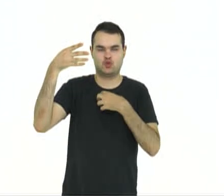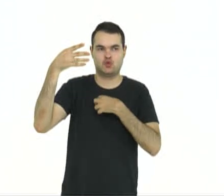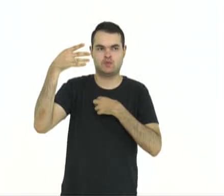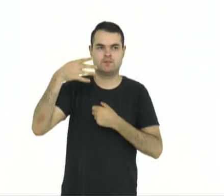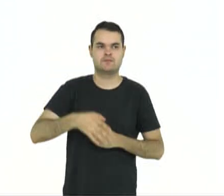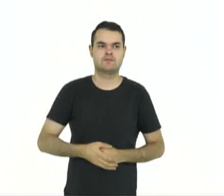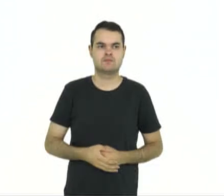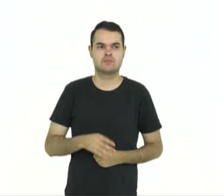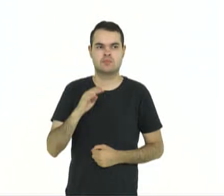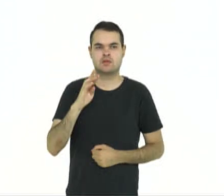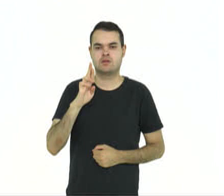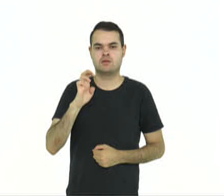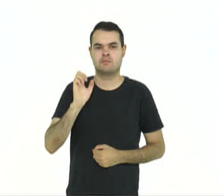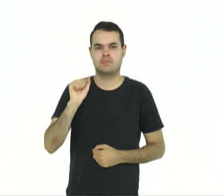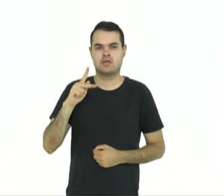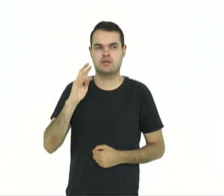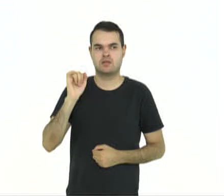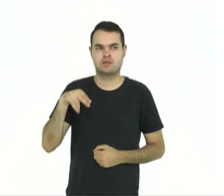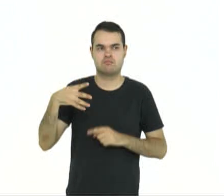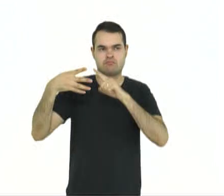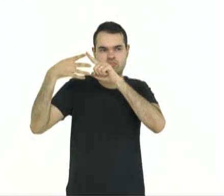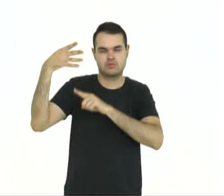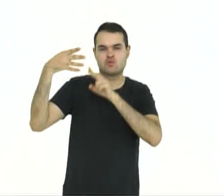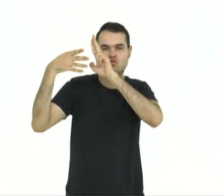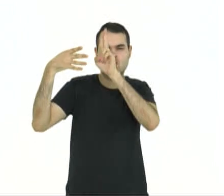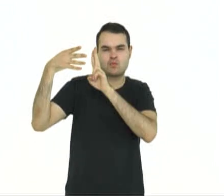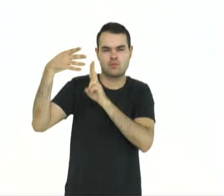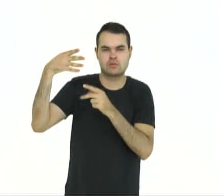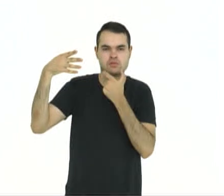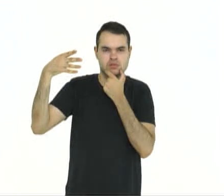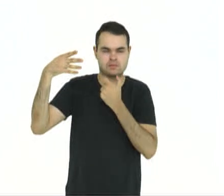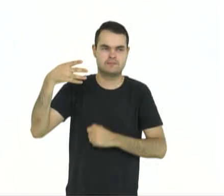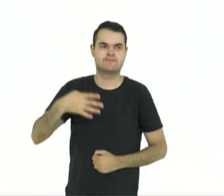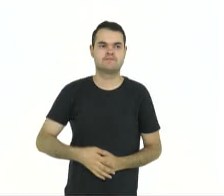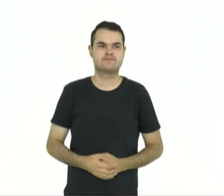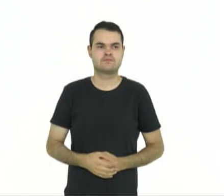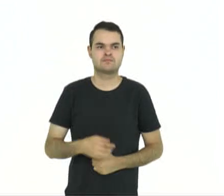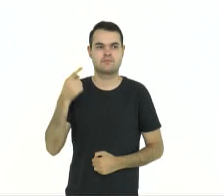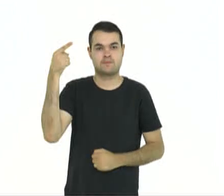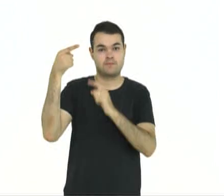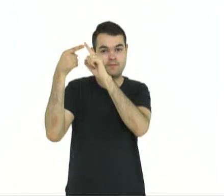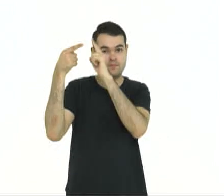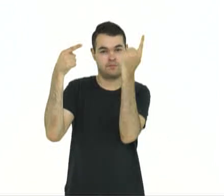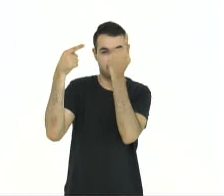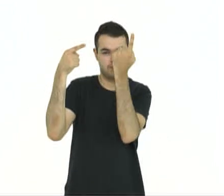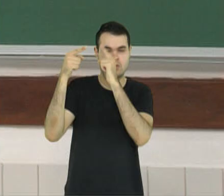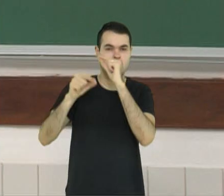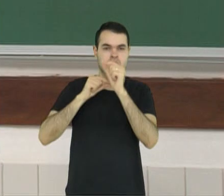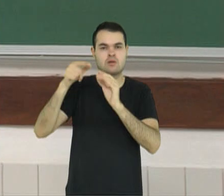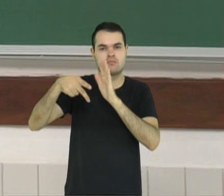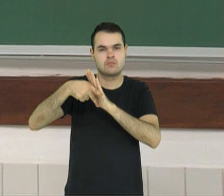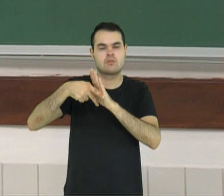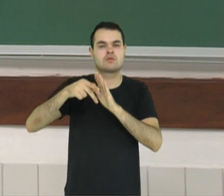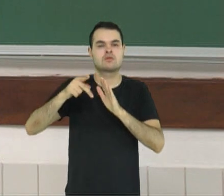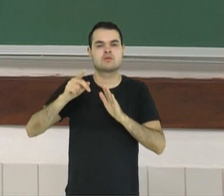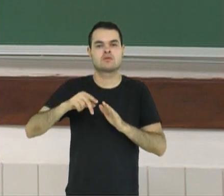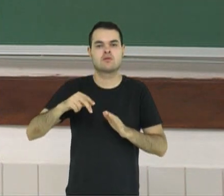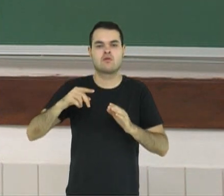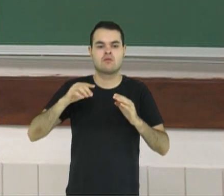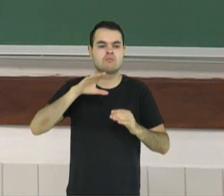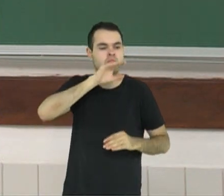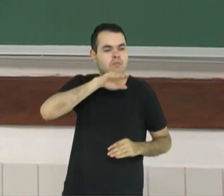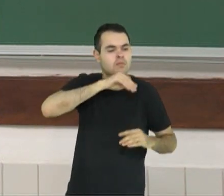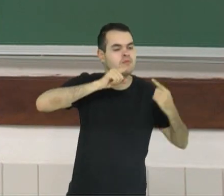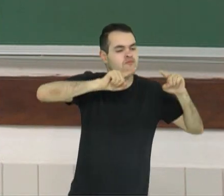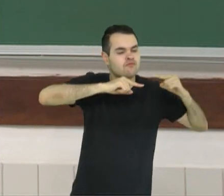principais, que é o breaking, o popping, o looking e o freestyle. Primeiramente o breaking é exatamente aquela parte musical sem voz.